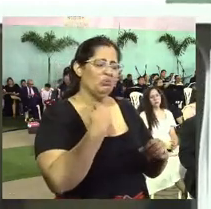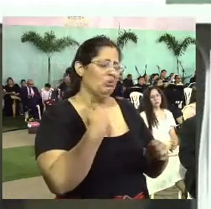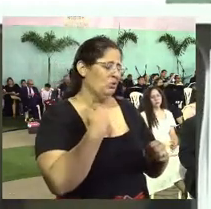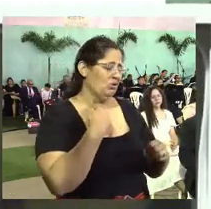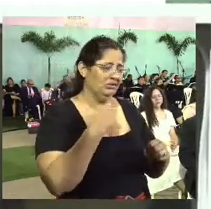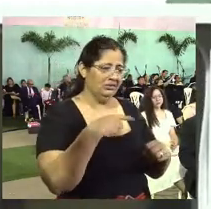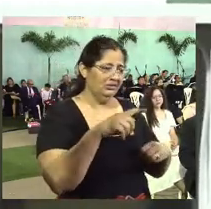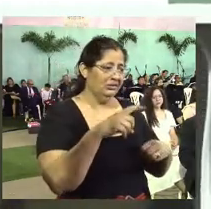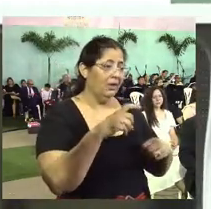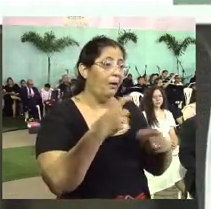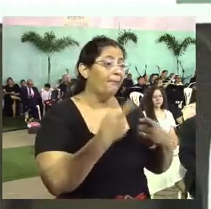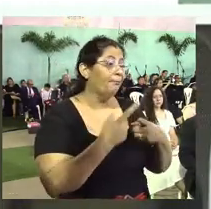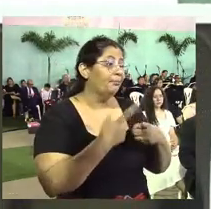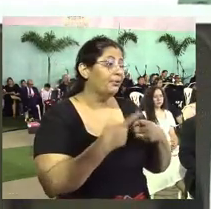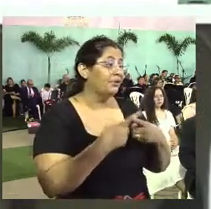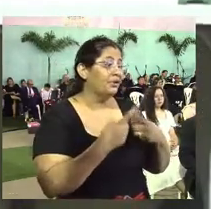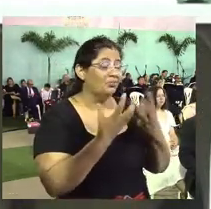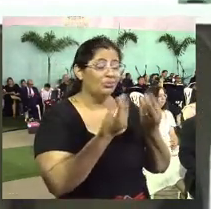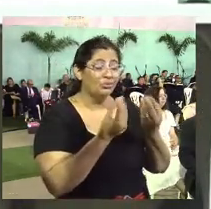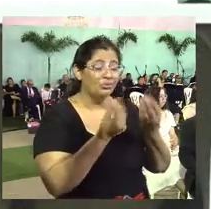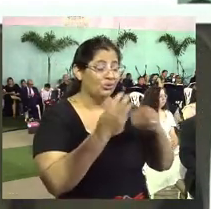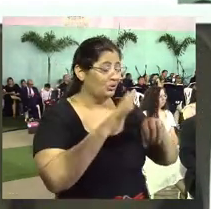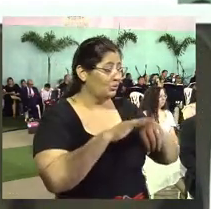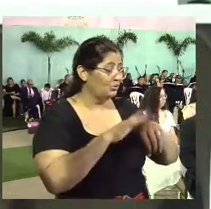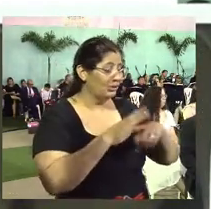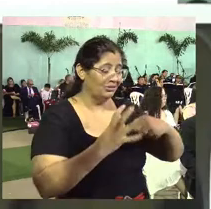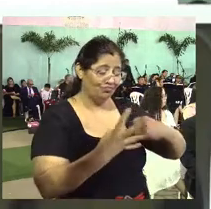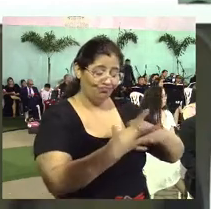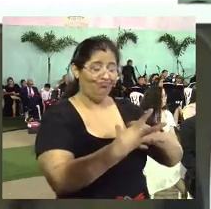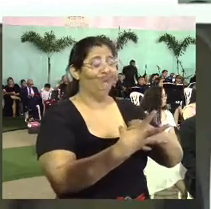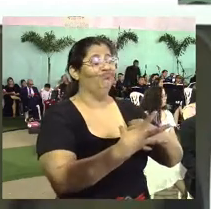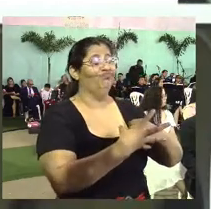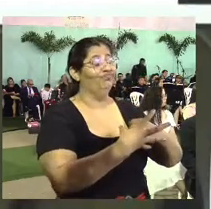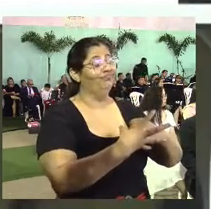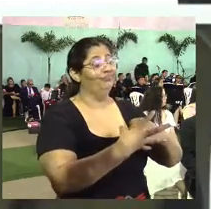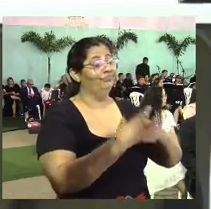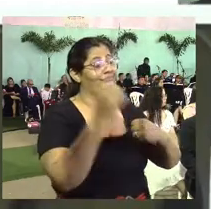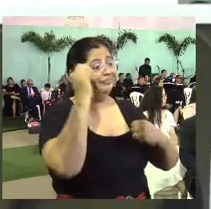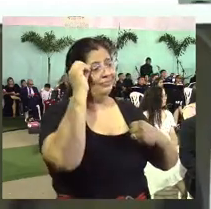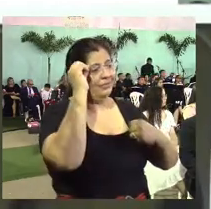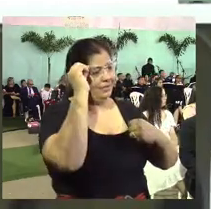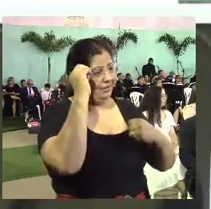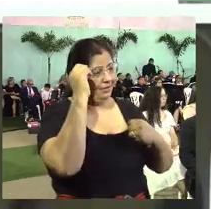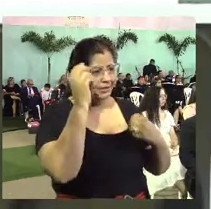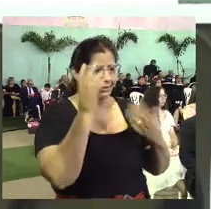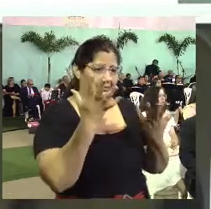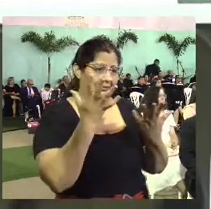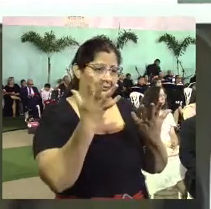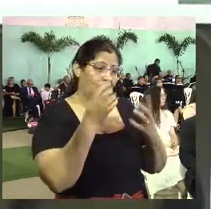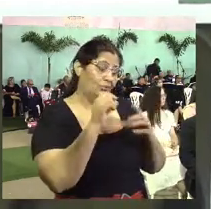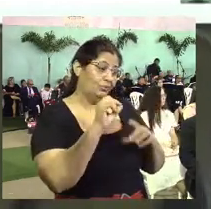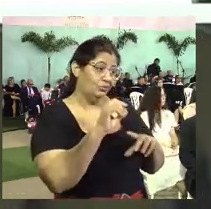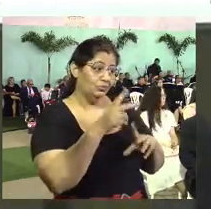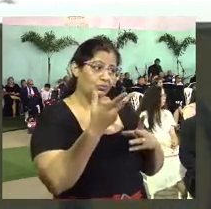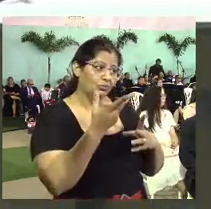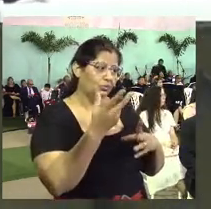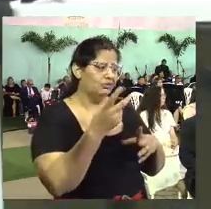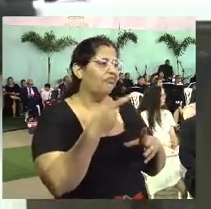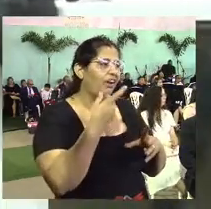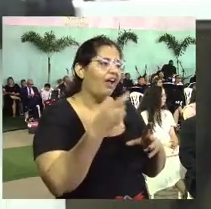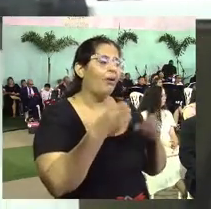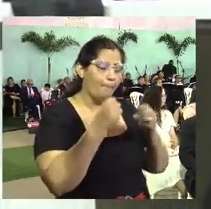cheio de pessoas infectadas coronavírus aí tu não tem a vacina alguns deixava entrar outros não